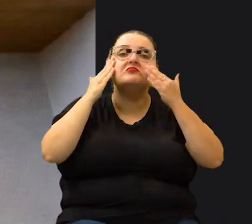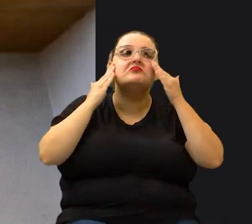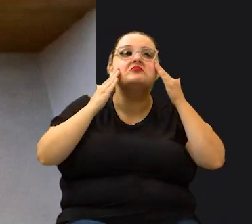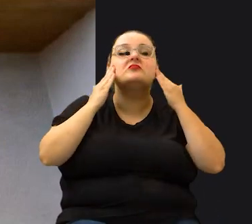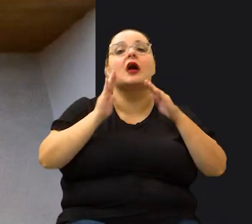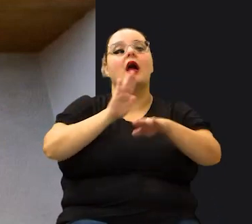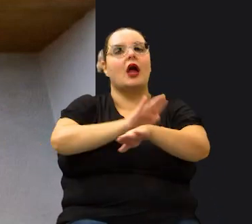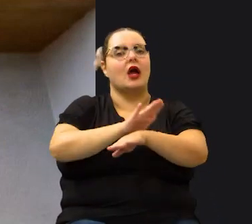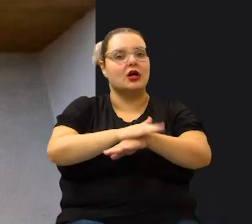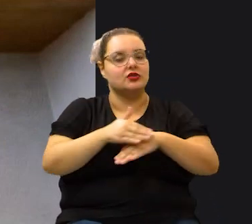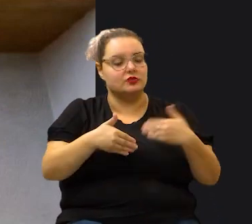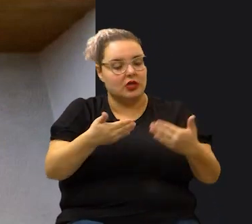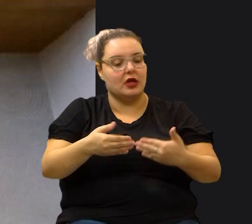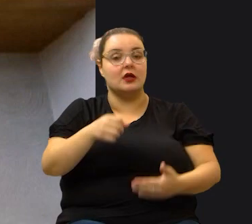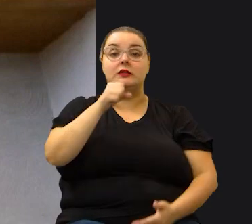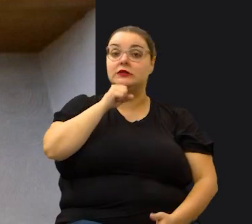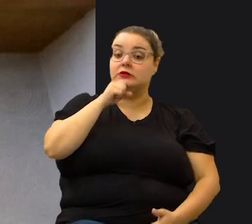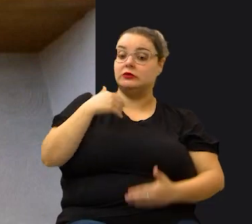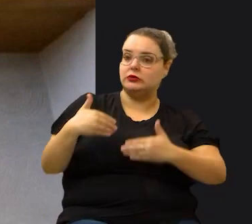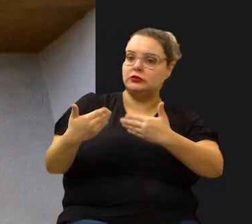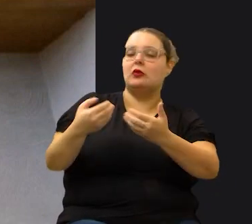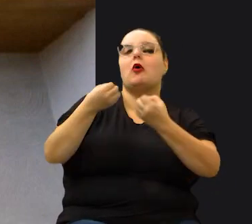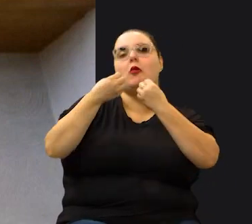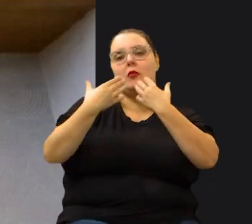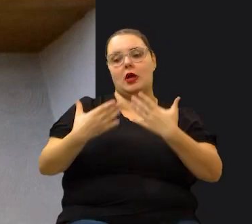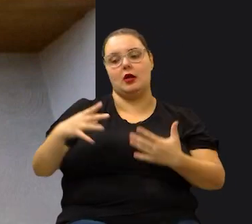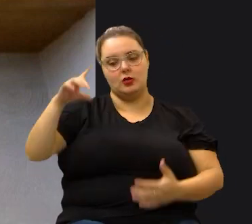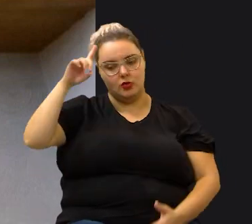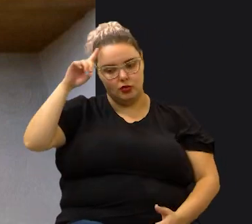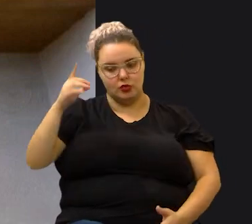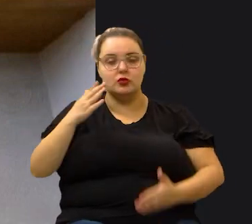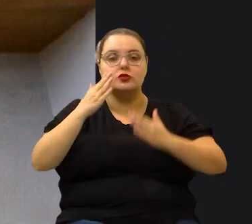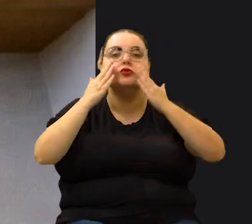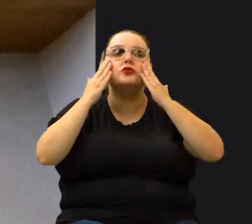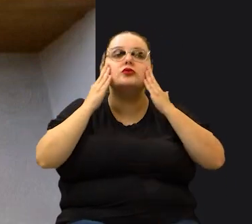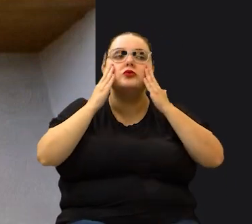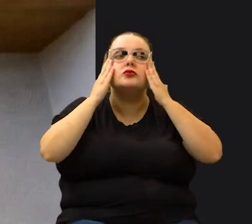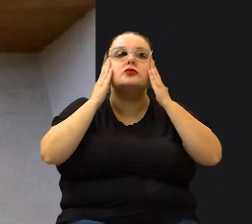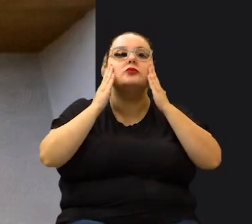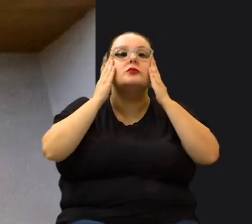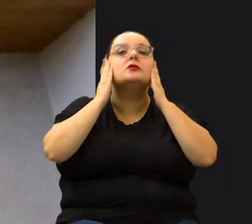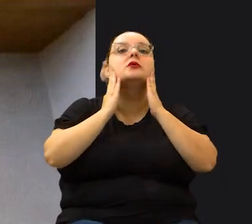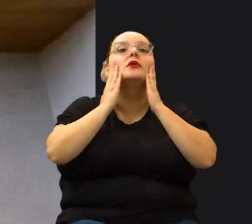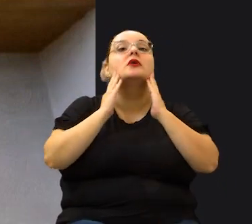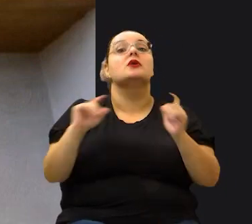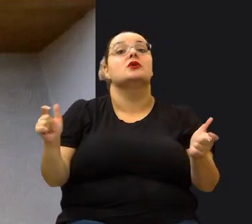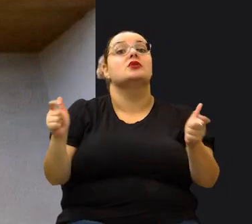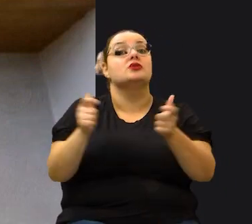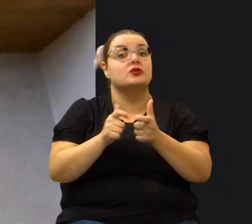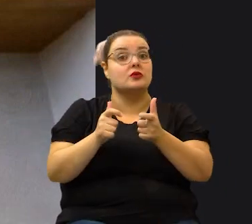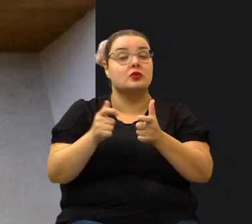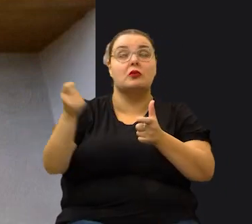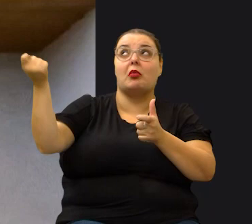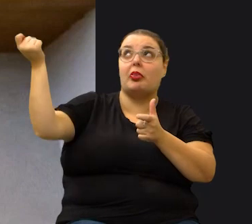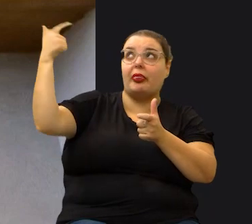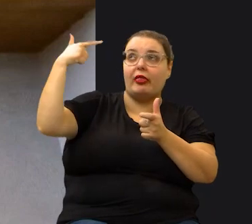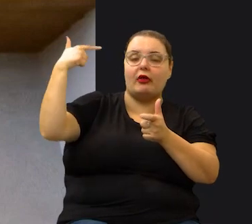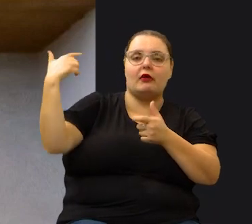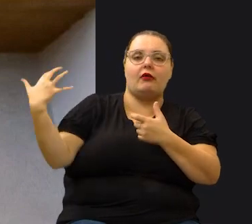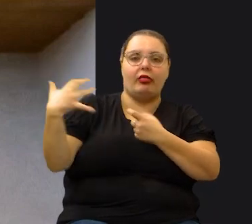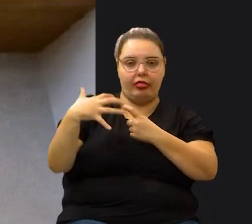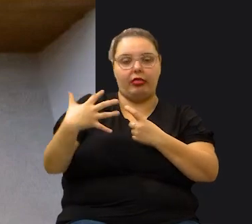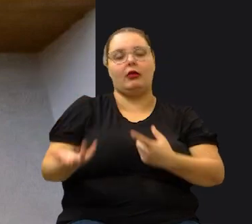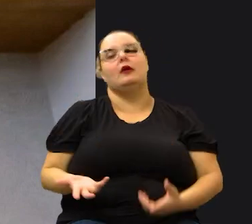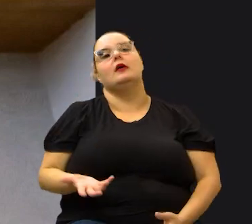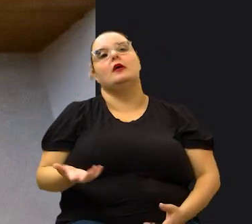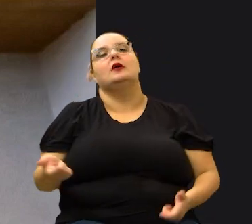muito no processo de envelhecimento, devendo ser utilizada durante o dia como creme, porque justamente ele diminui os efeitos danosos do sol, diminuindo